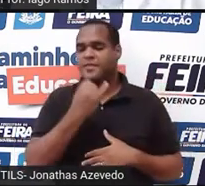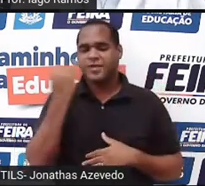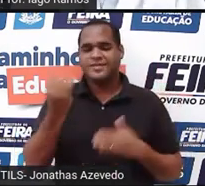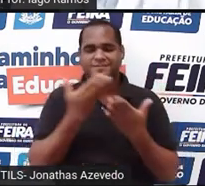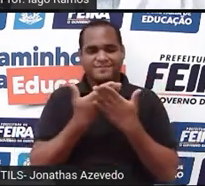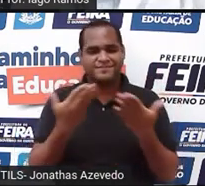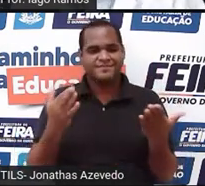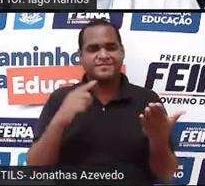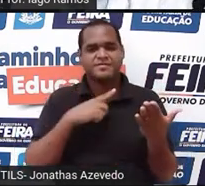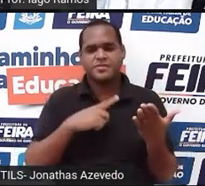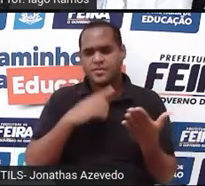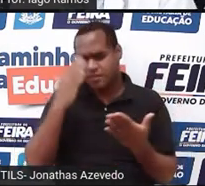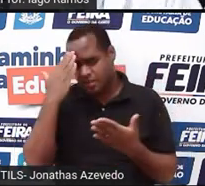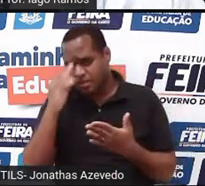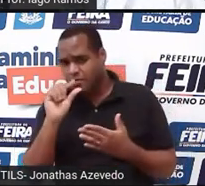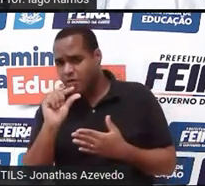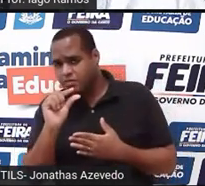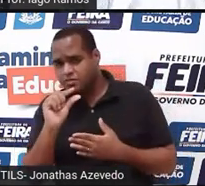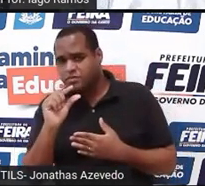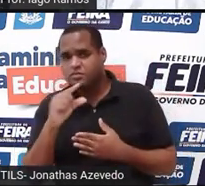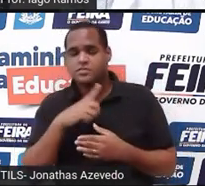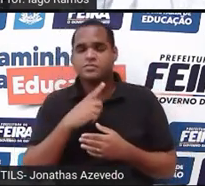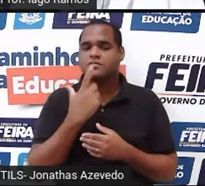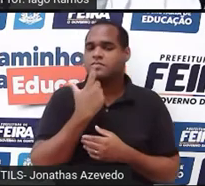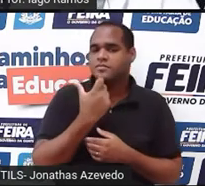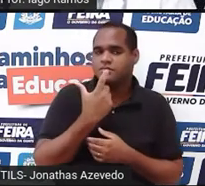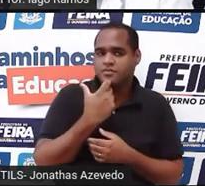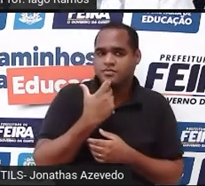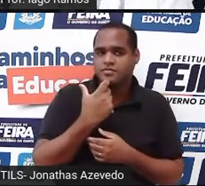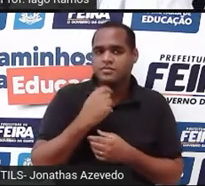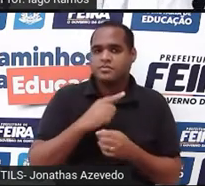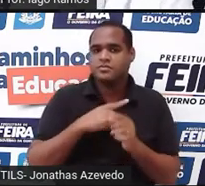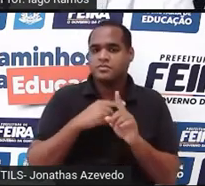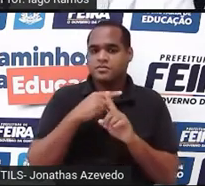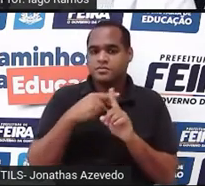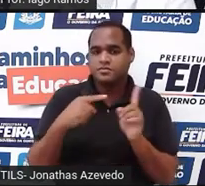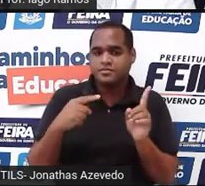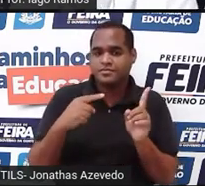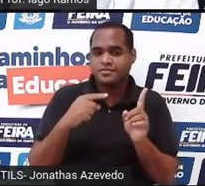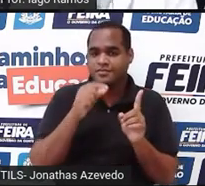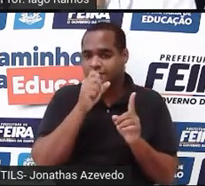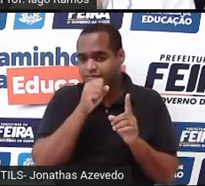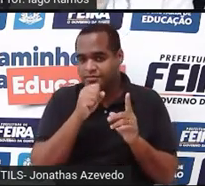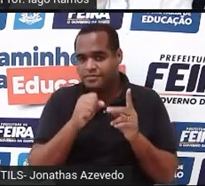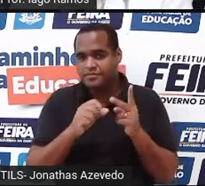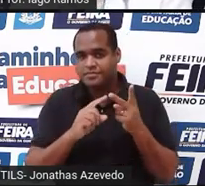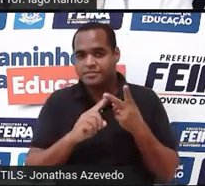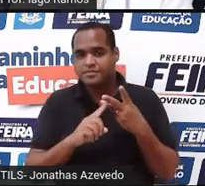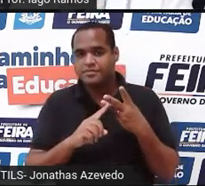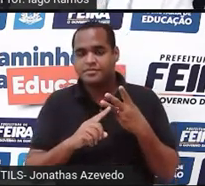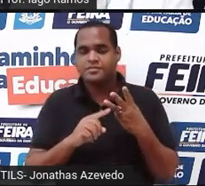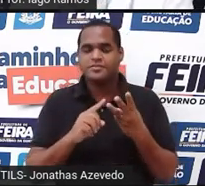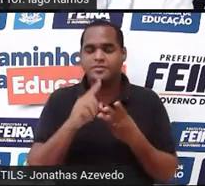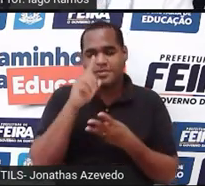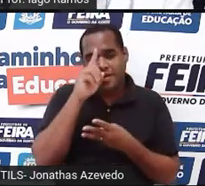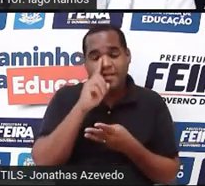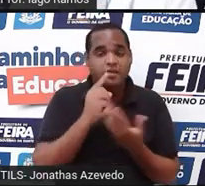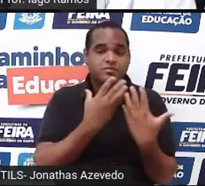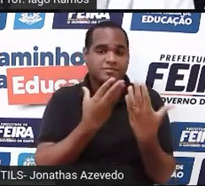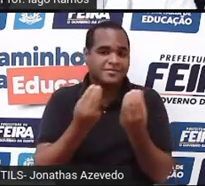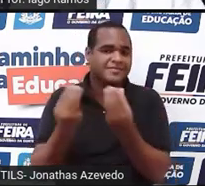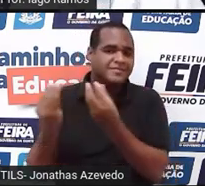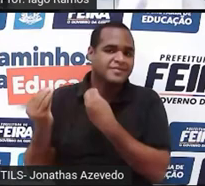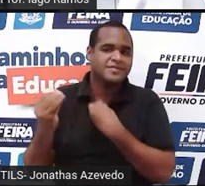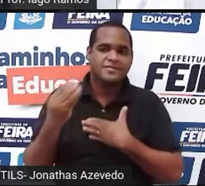até aqui entendeu pouco para número 1 Vermelho 2 em laranja para metade três em amarelo para a